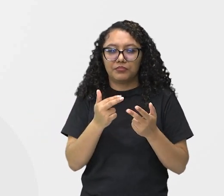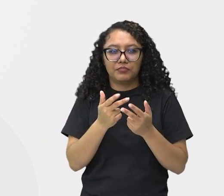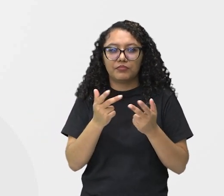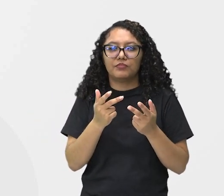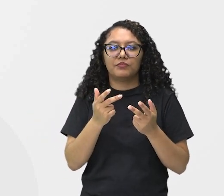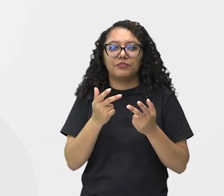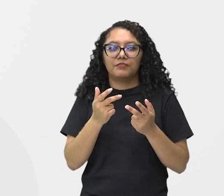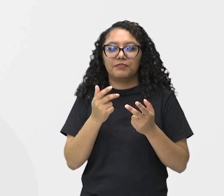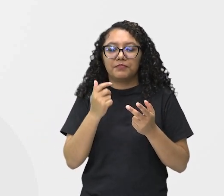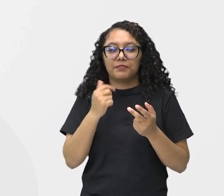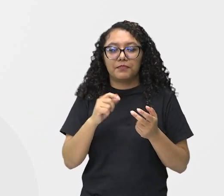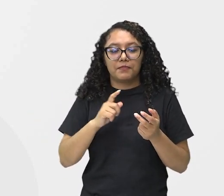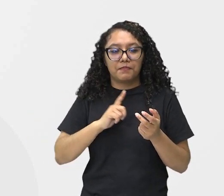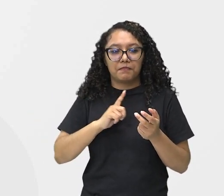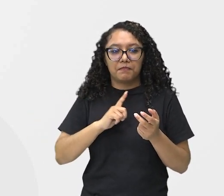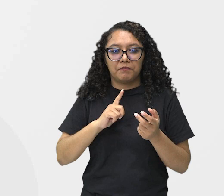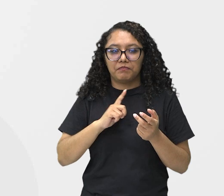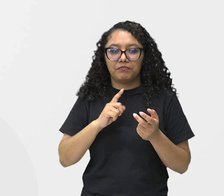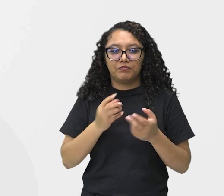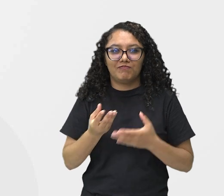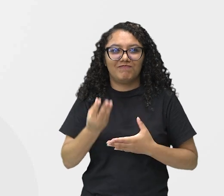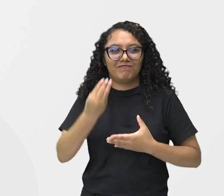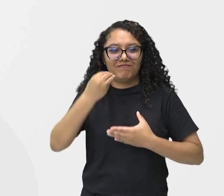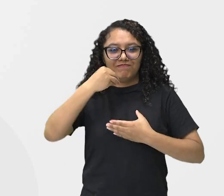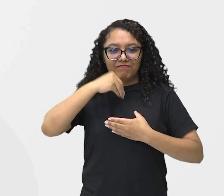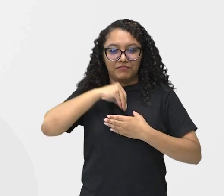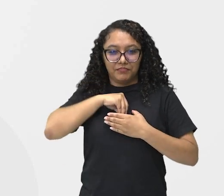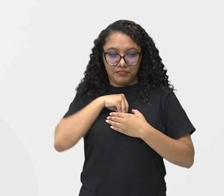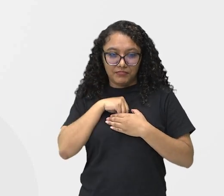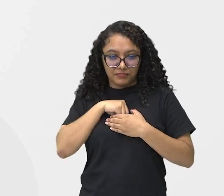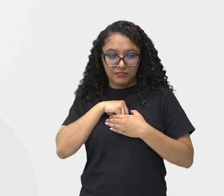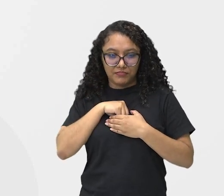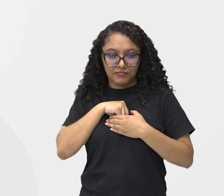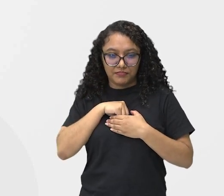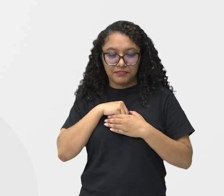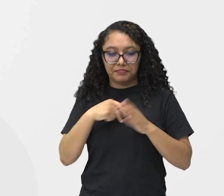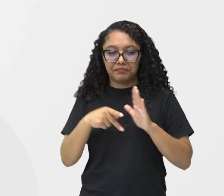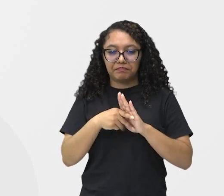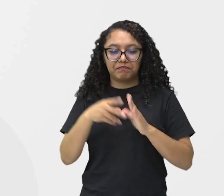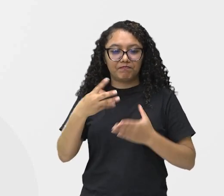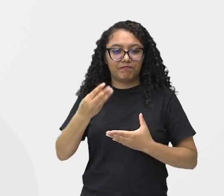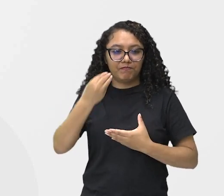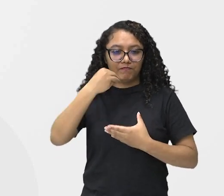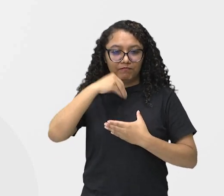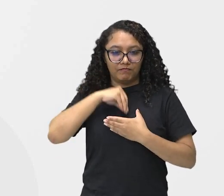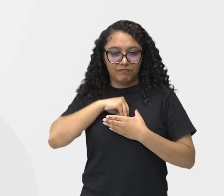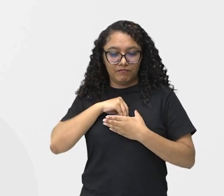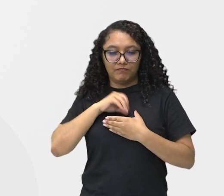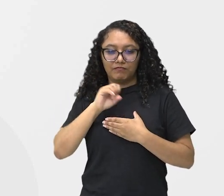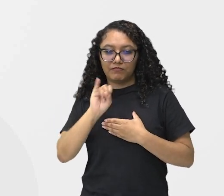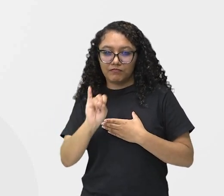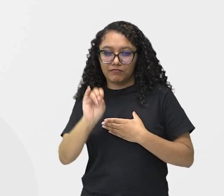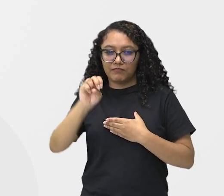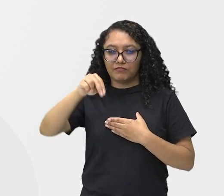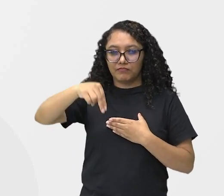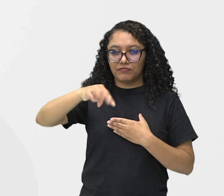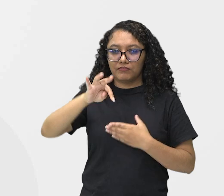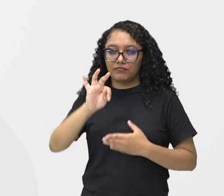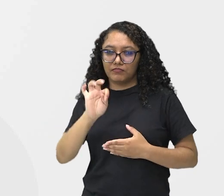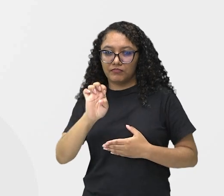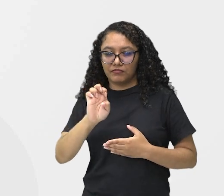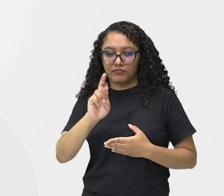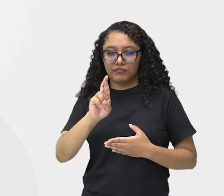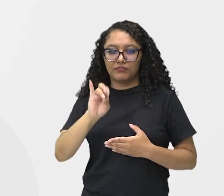motivação ou efeito interior. Guardem bem esta palavra aí, este adjetivo